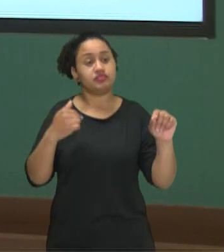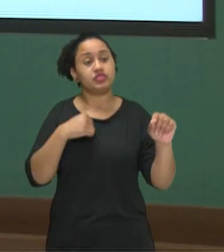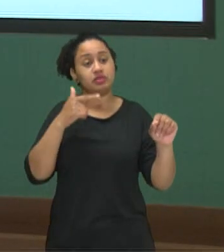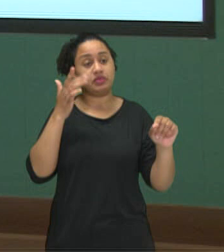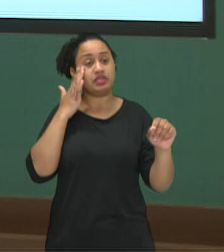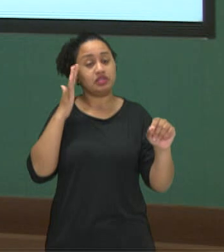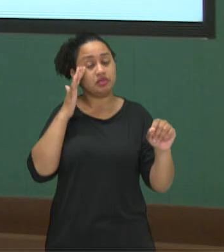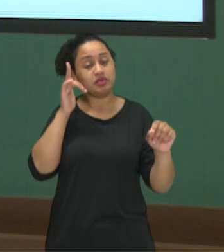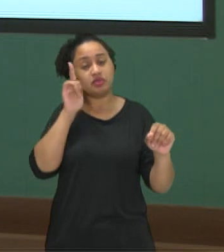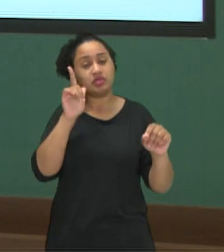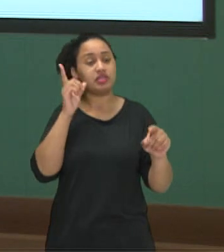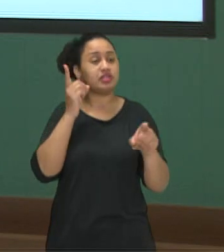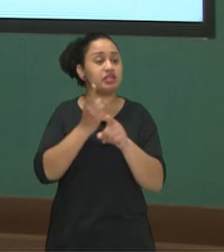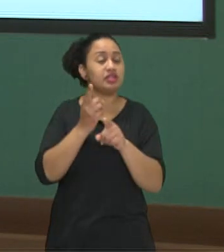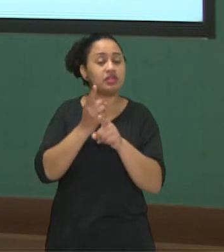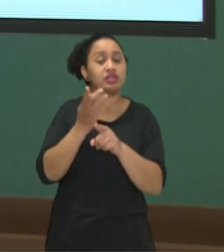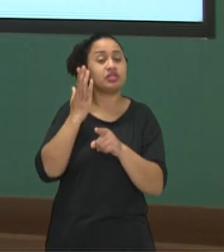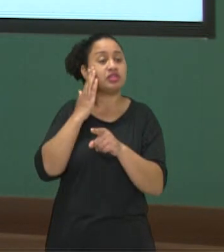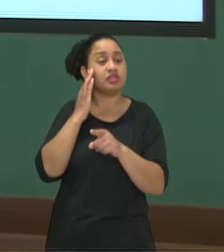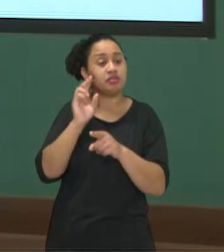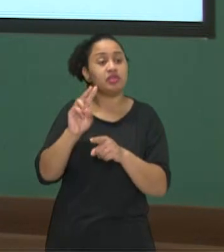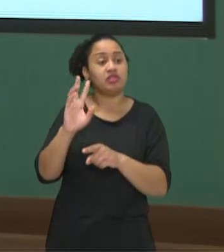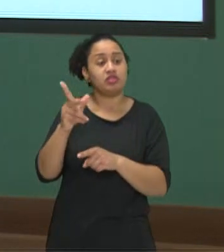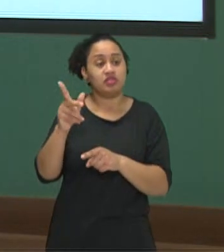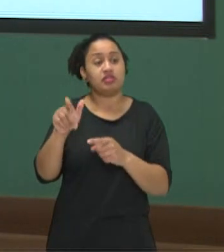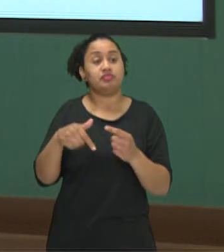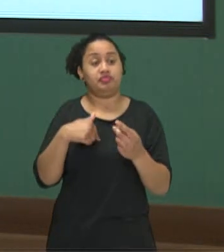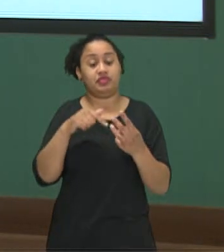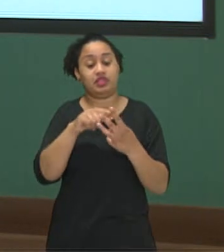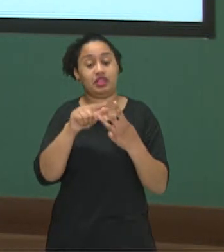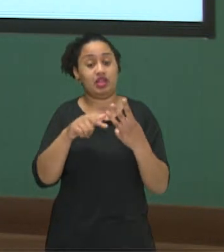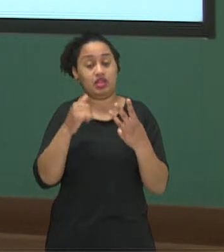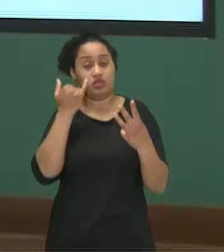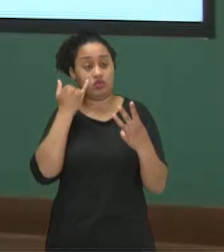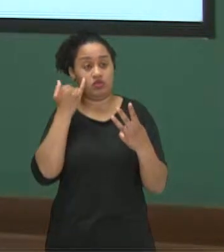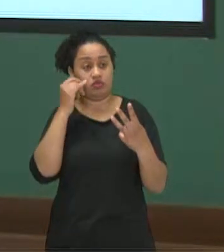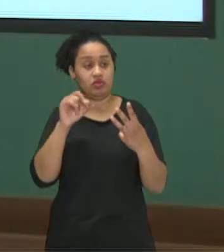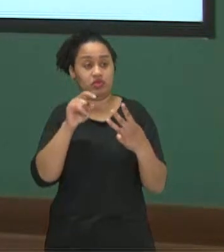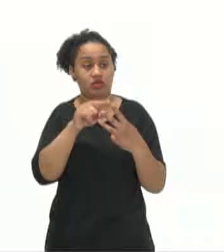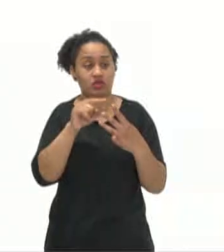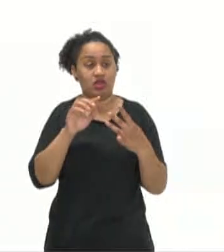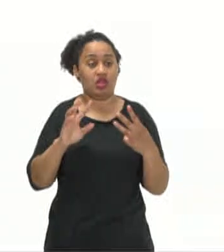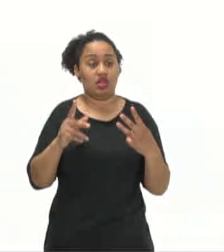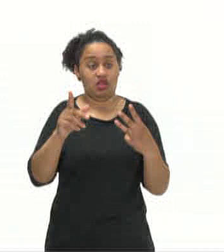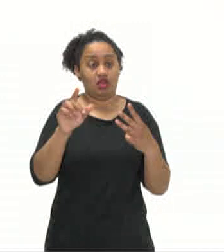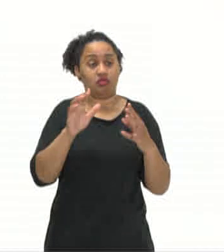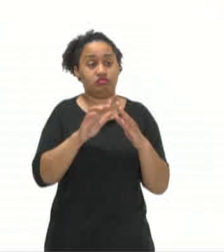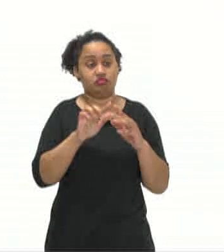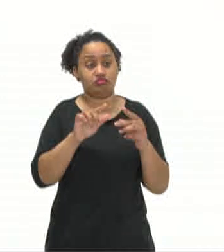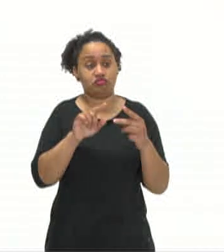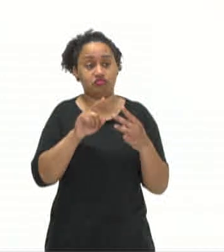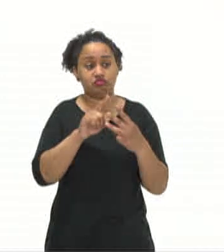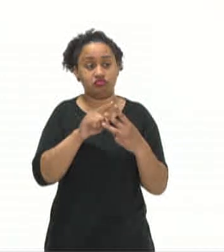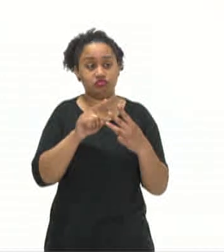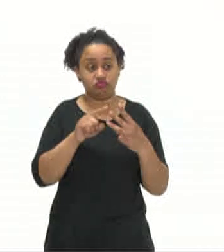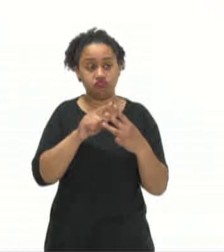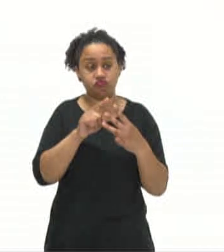calcula a velocidade média. As 3 informações, a velocidade